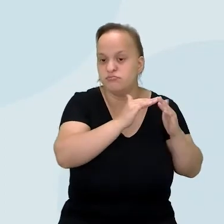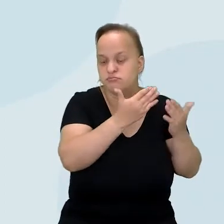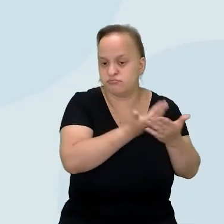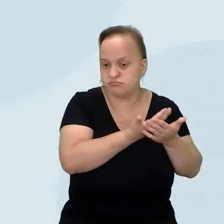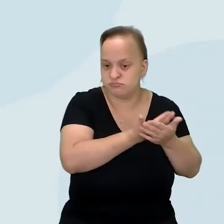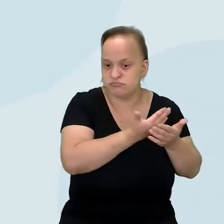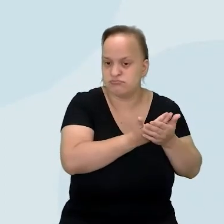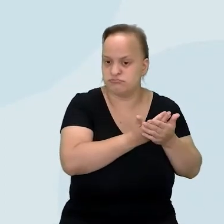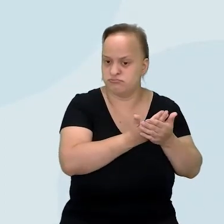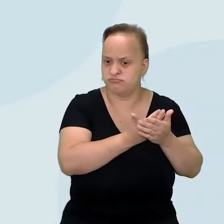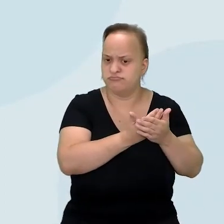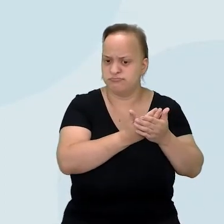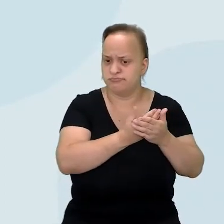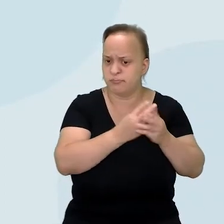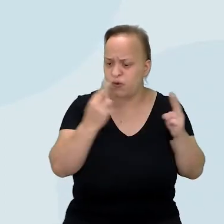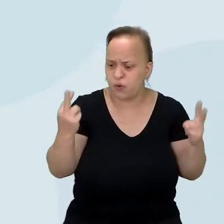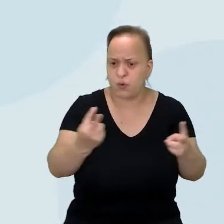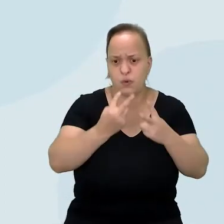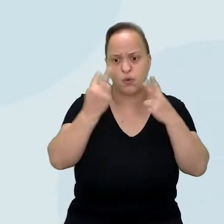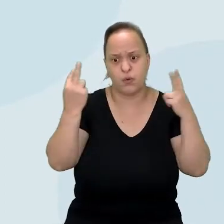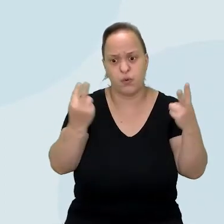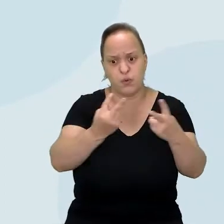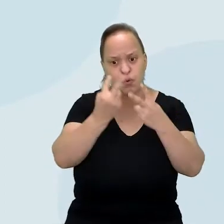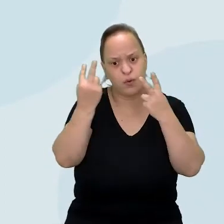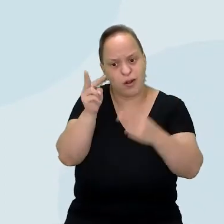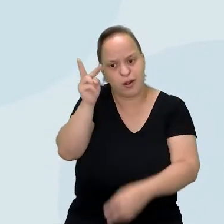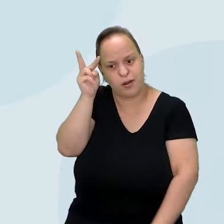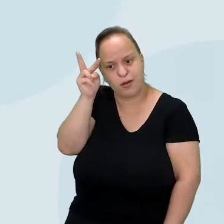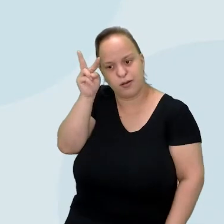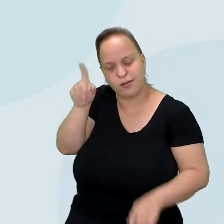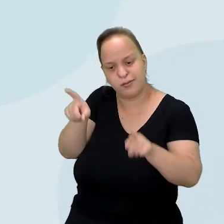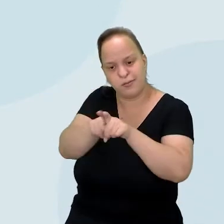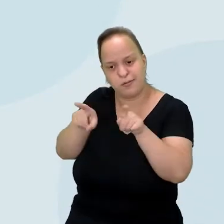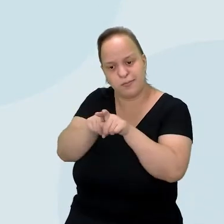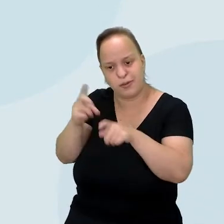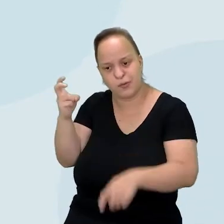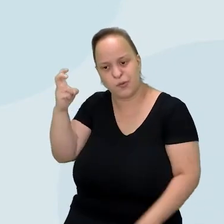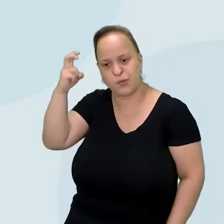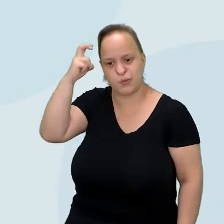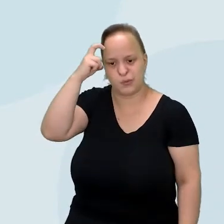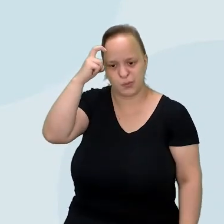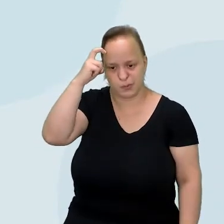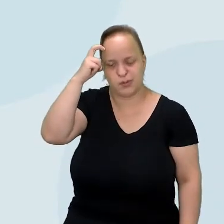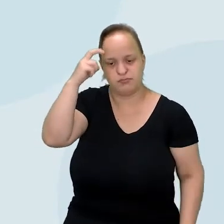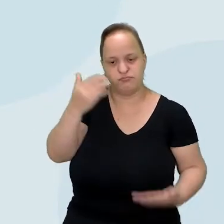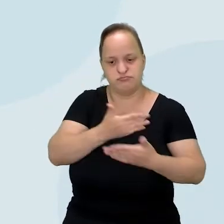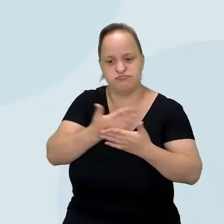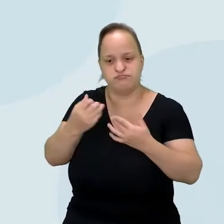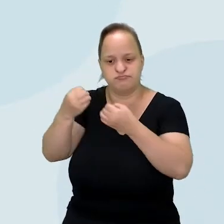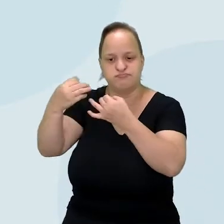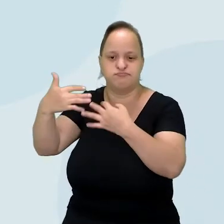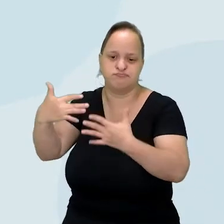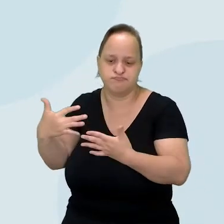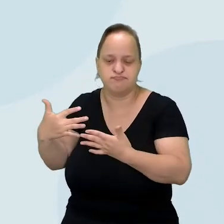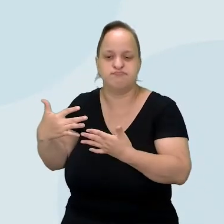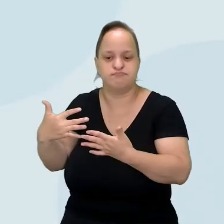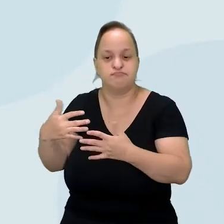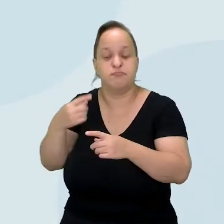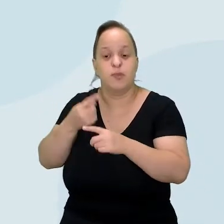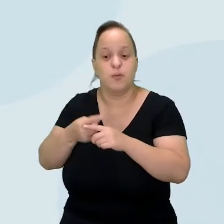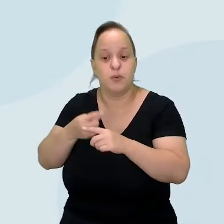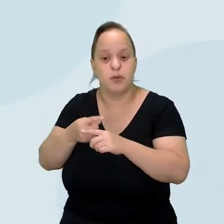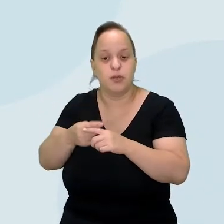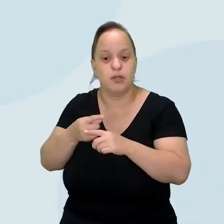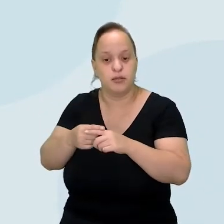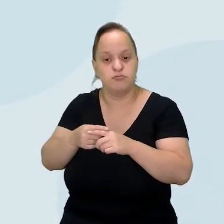valorização dessas histórias, essas histórias e culturas que a gente está falando aqui, né? Afinal de contas,